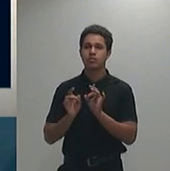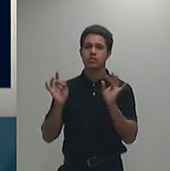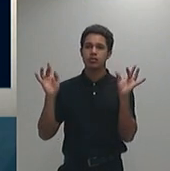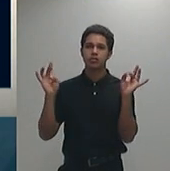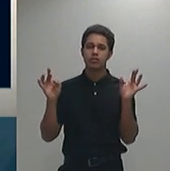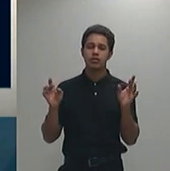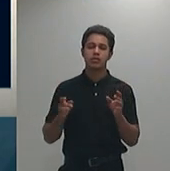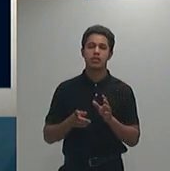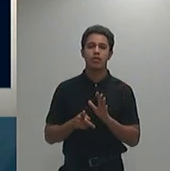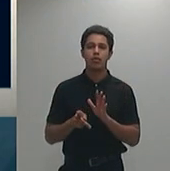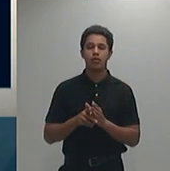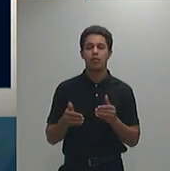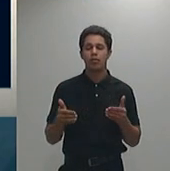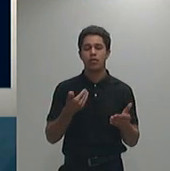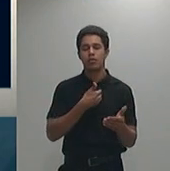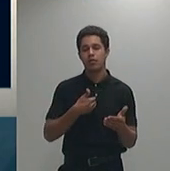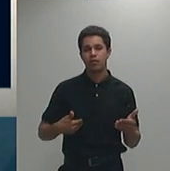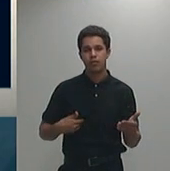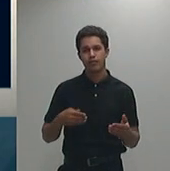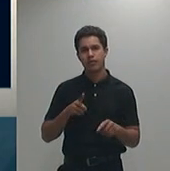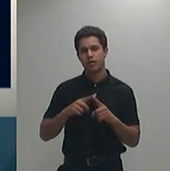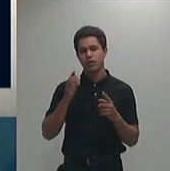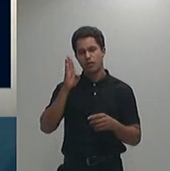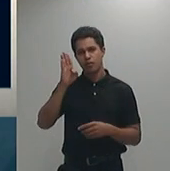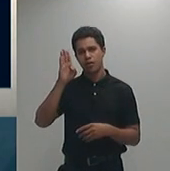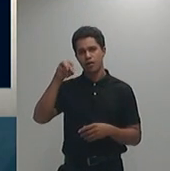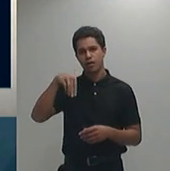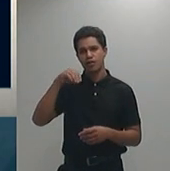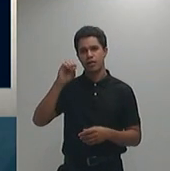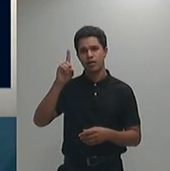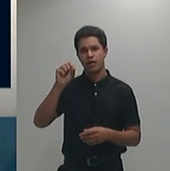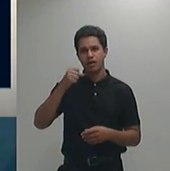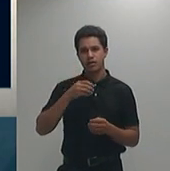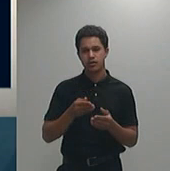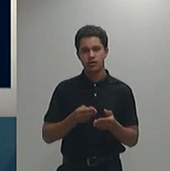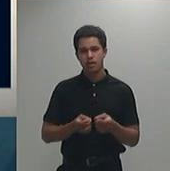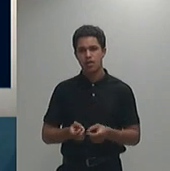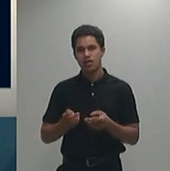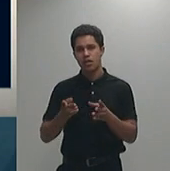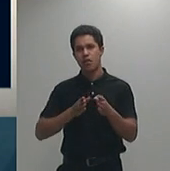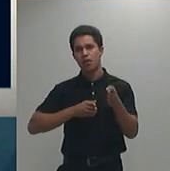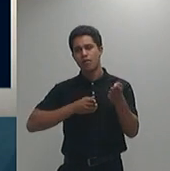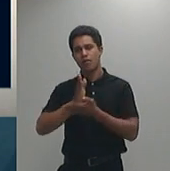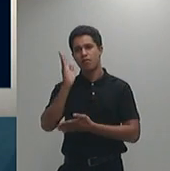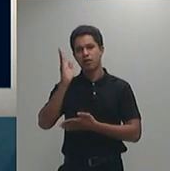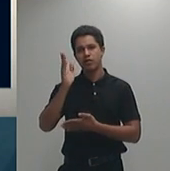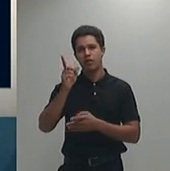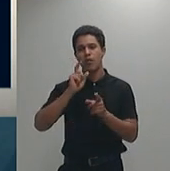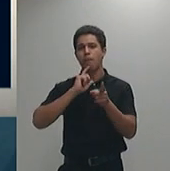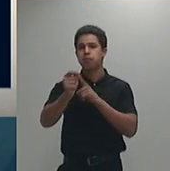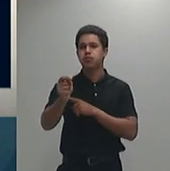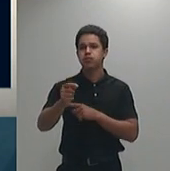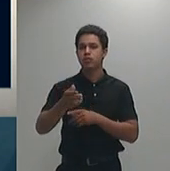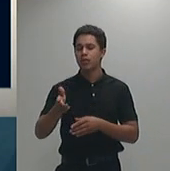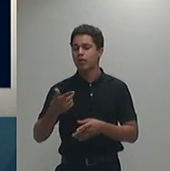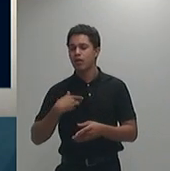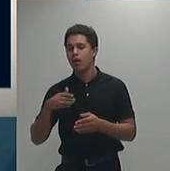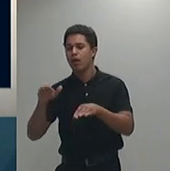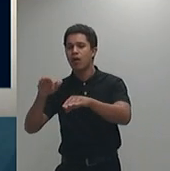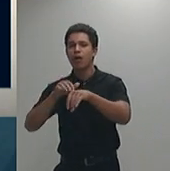Ministério Público tão grande de ácido a partida convocando a assembleia para as duas ações e já mencionando o impedimento